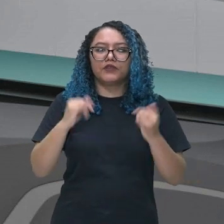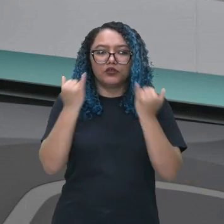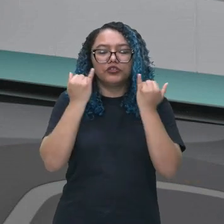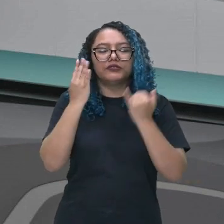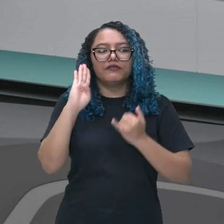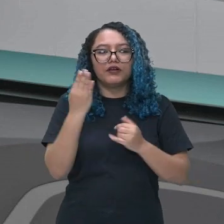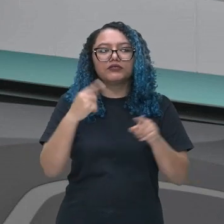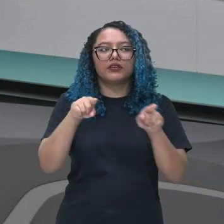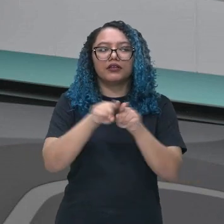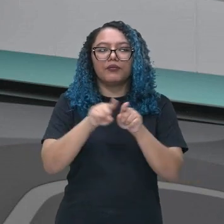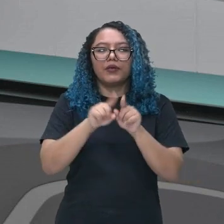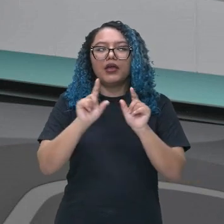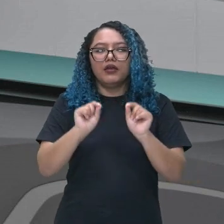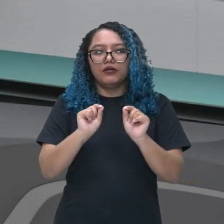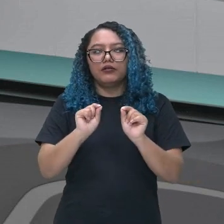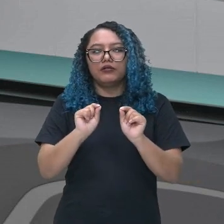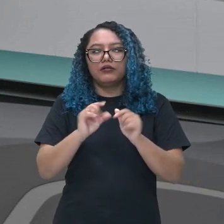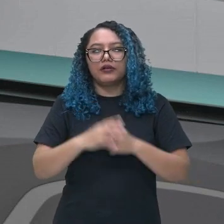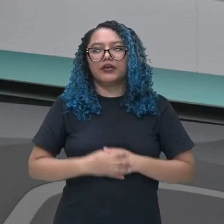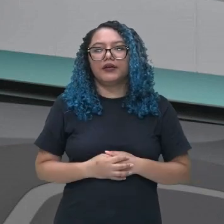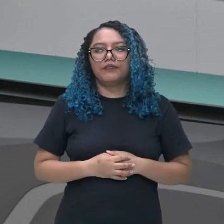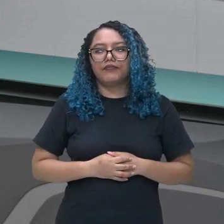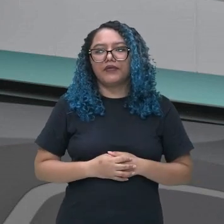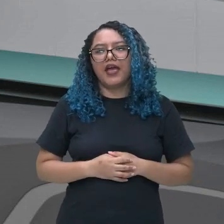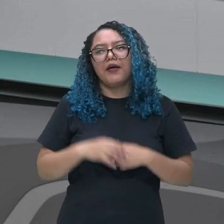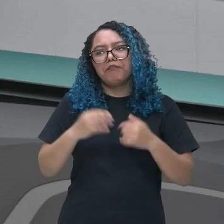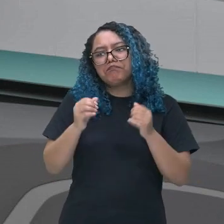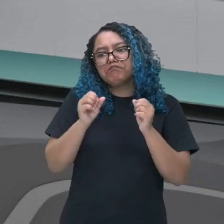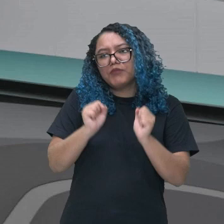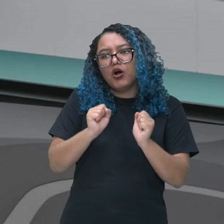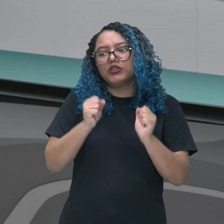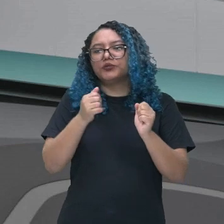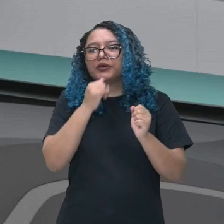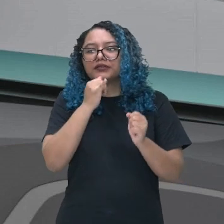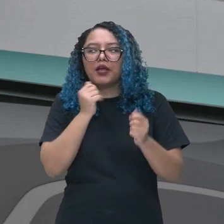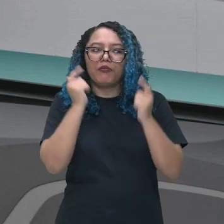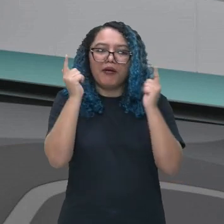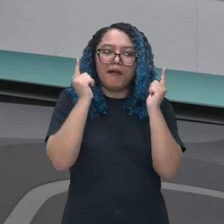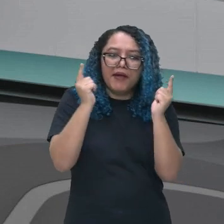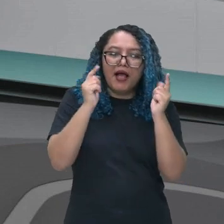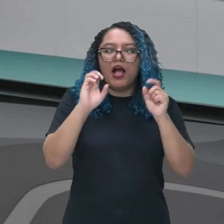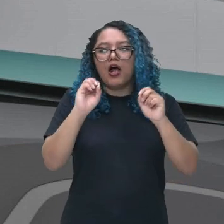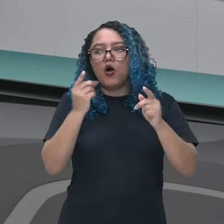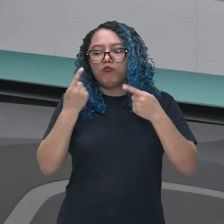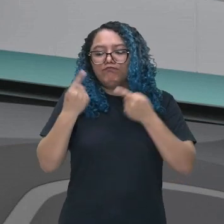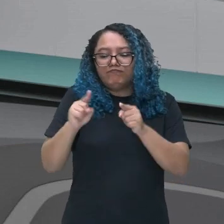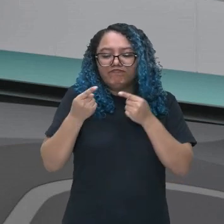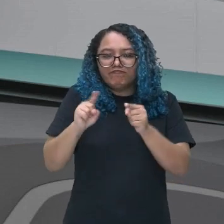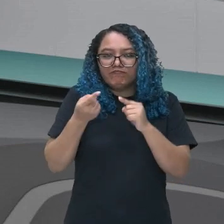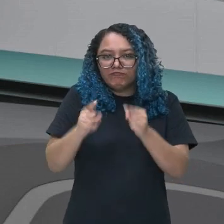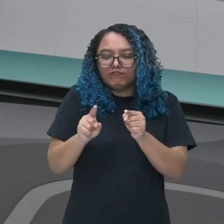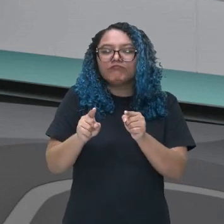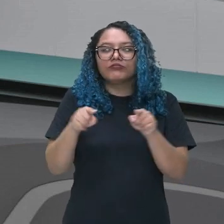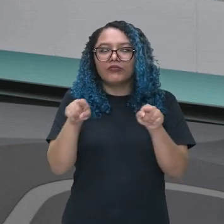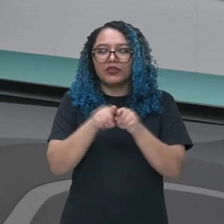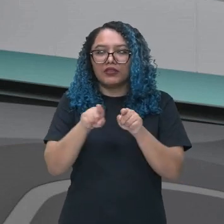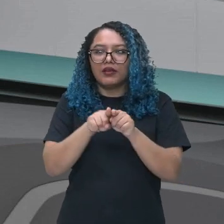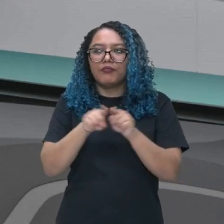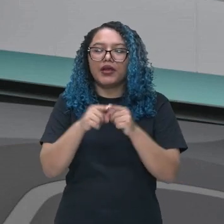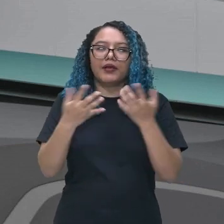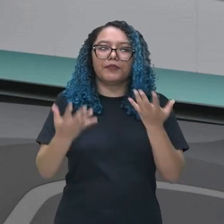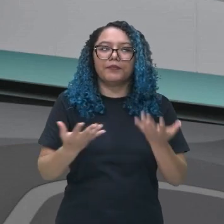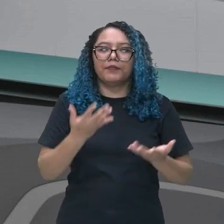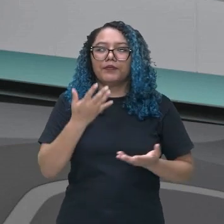para entreter as pessoas e provocar. Então, movimentar ali as redes sociais ou fazer as